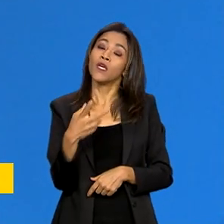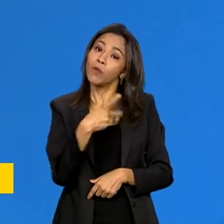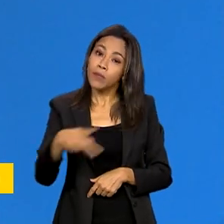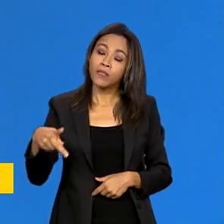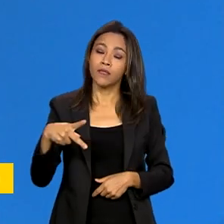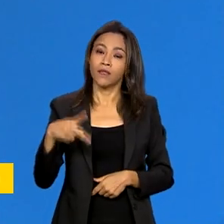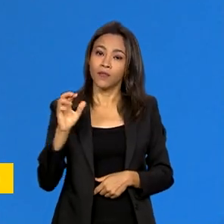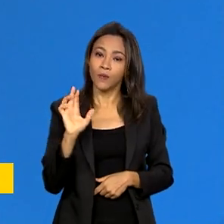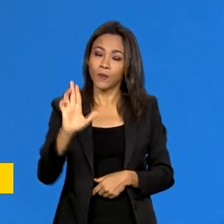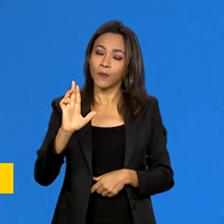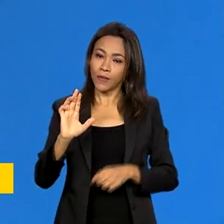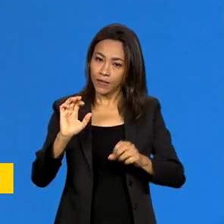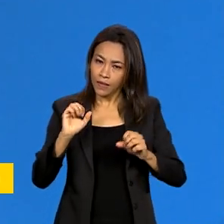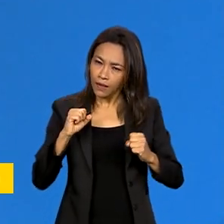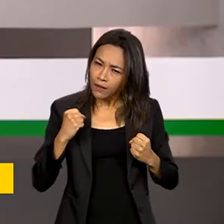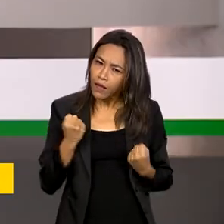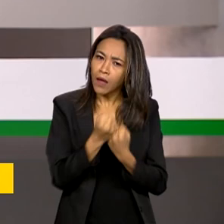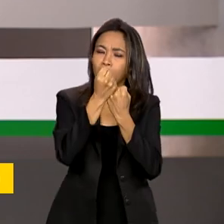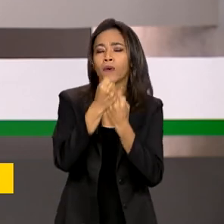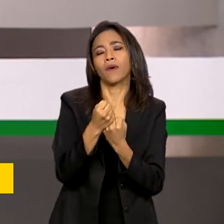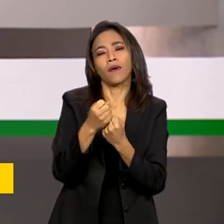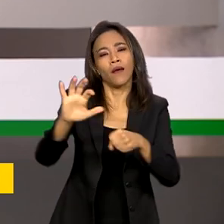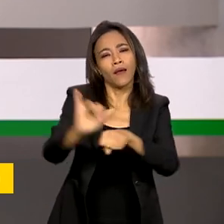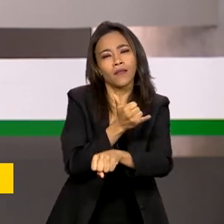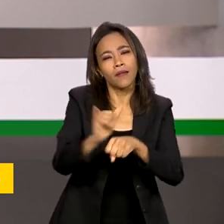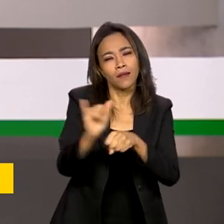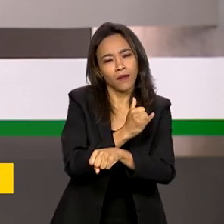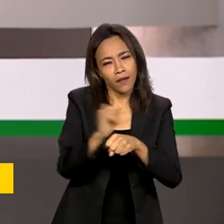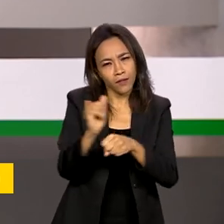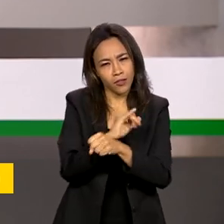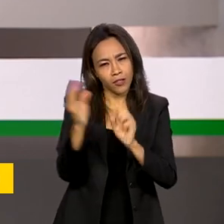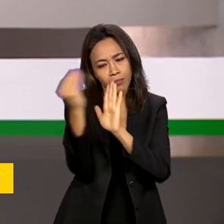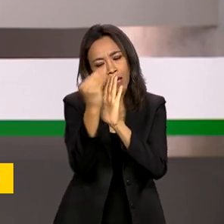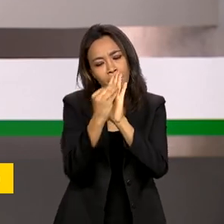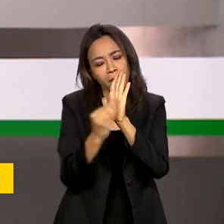estratégica entre os dois países com metas a serem atingidas.